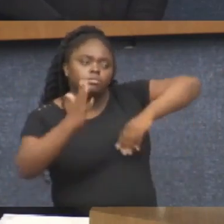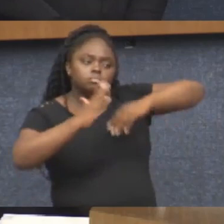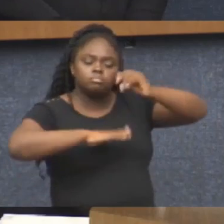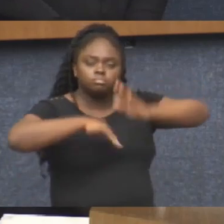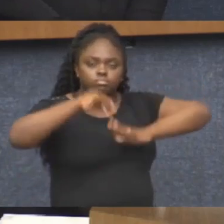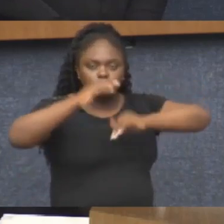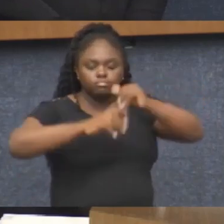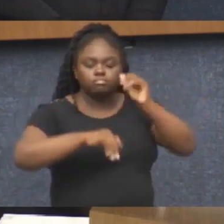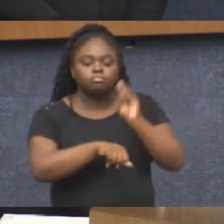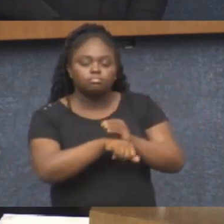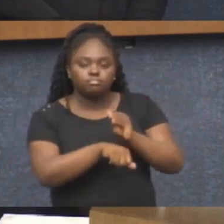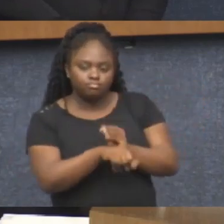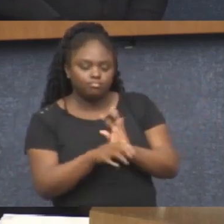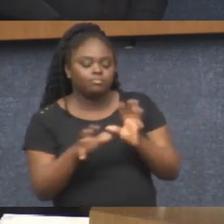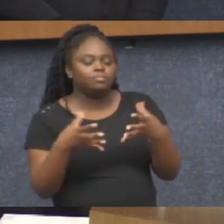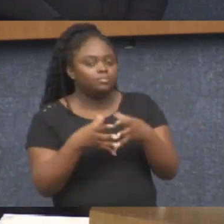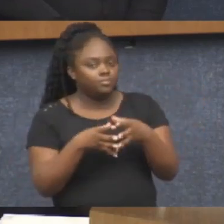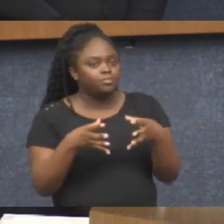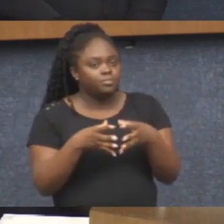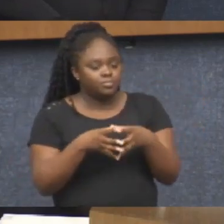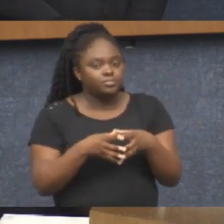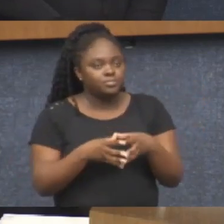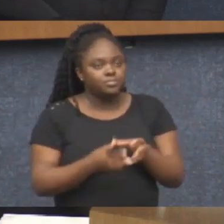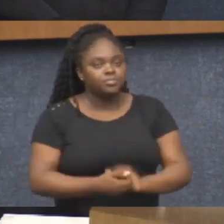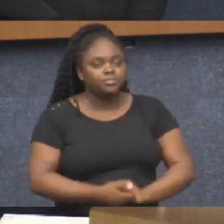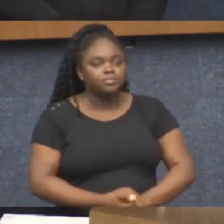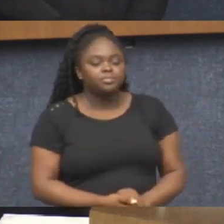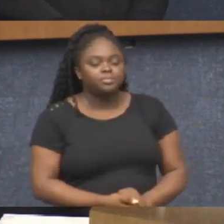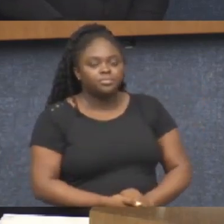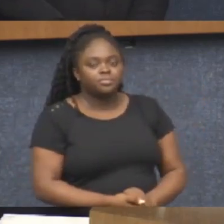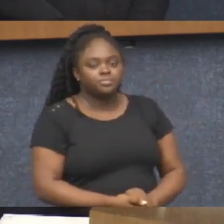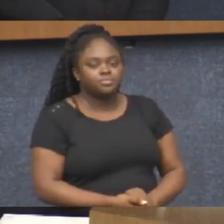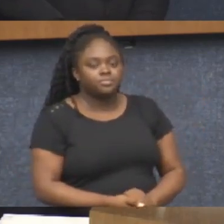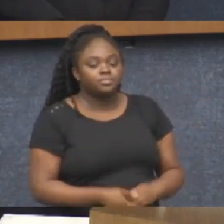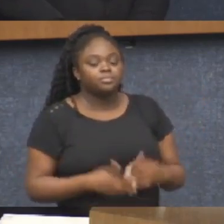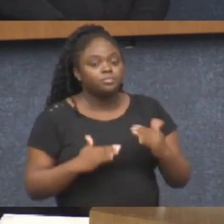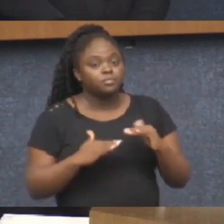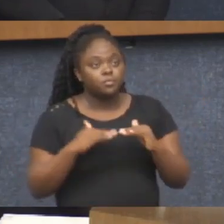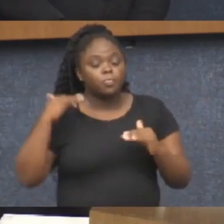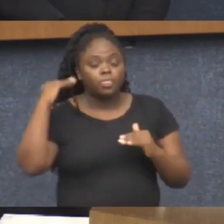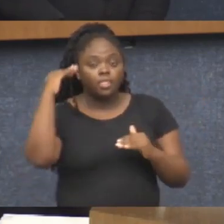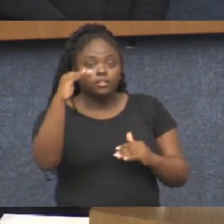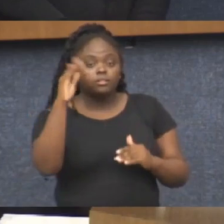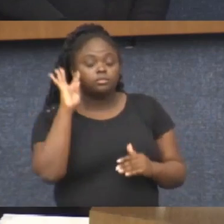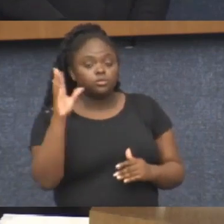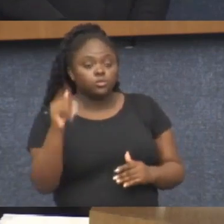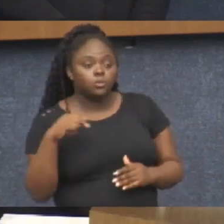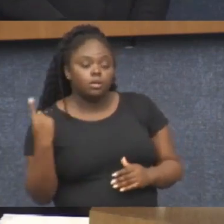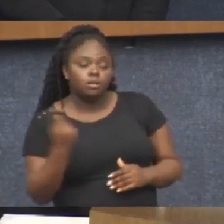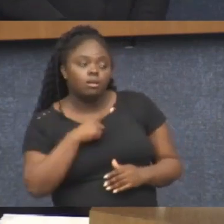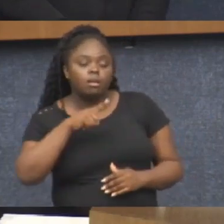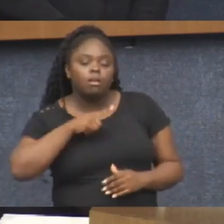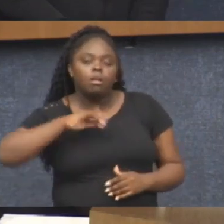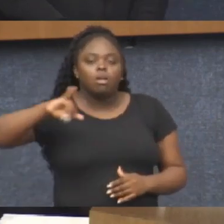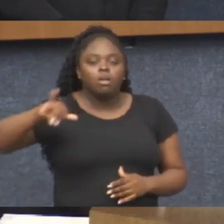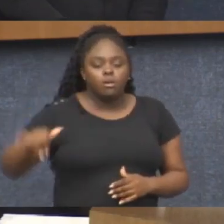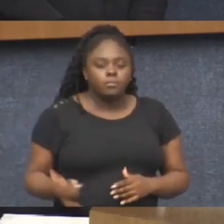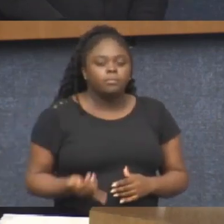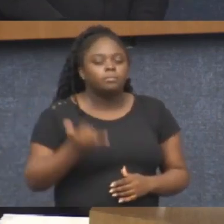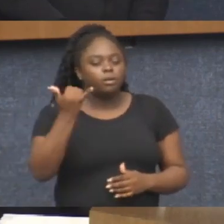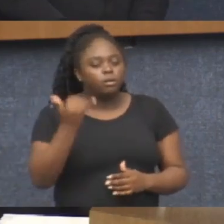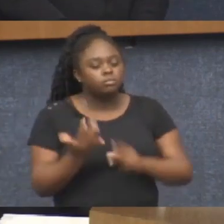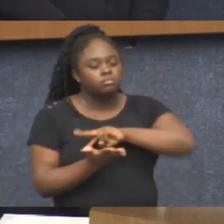cuida dessa comunidade, né? Então, para além disso, eu acho que a gente tem muitas